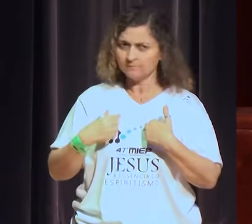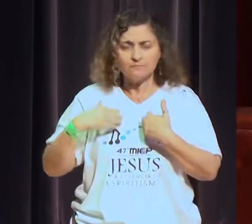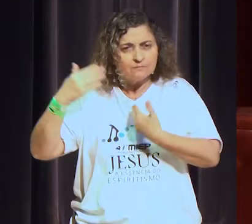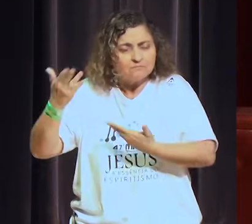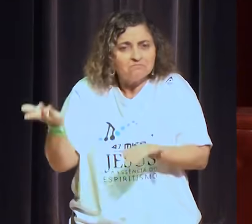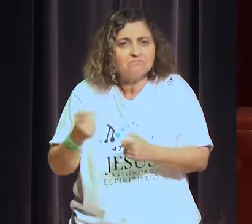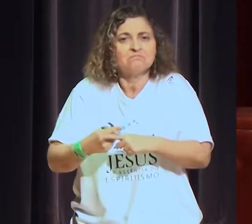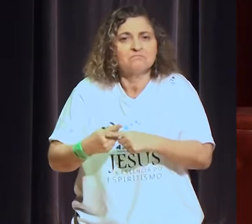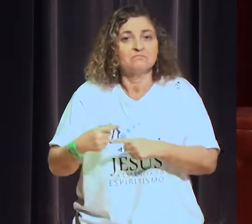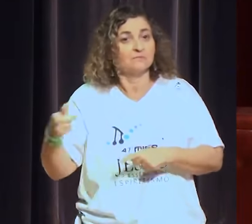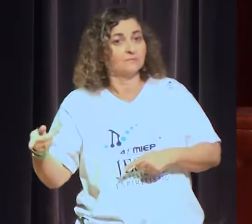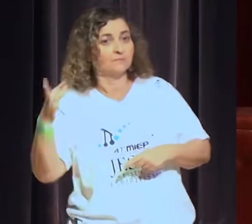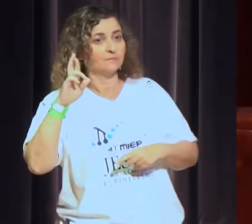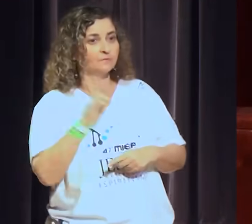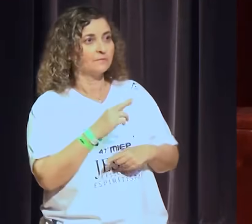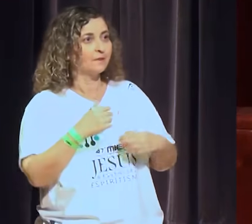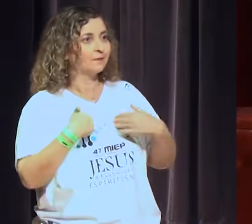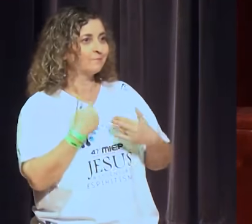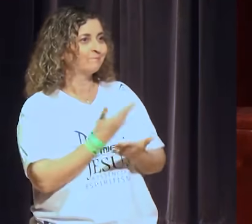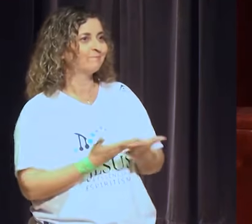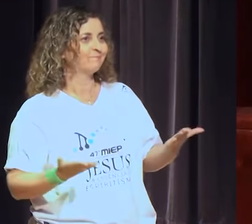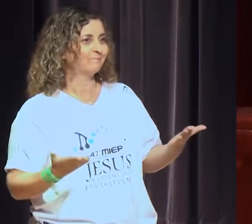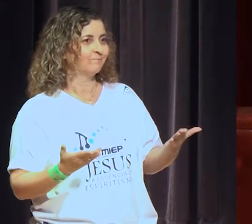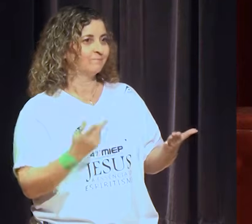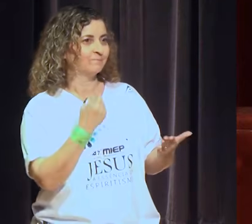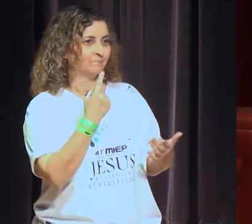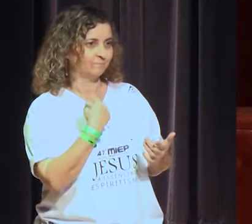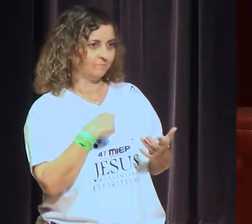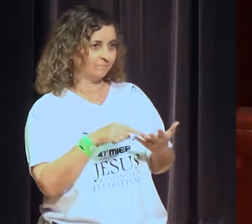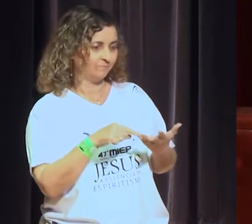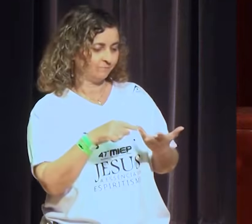duas filhas num acidente de automóvel.